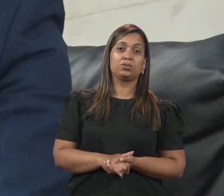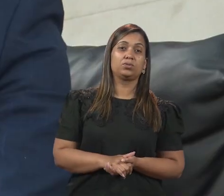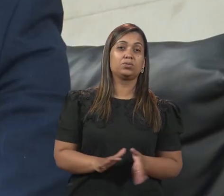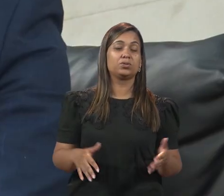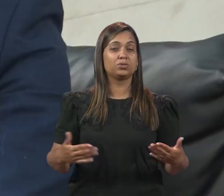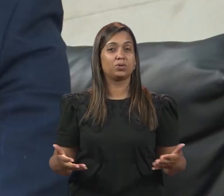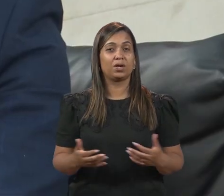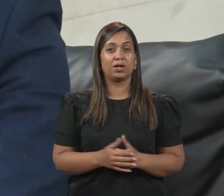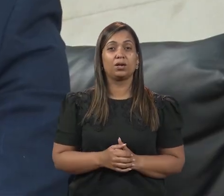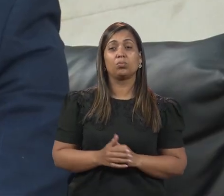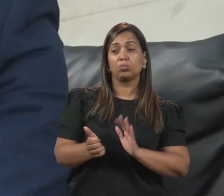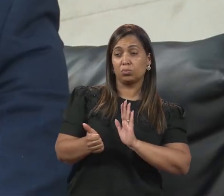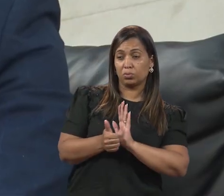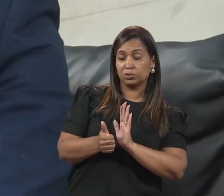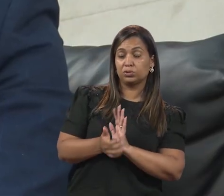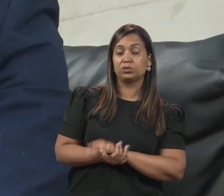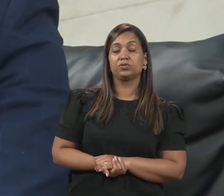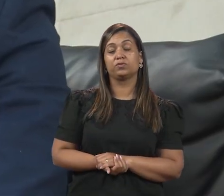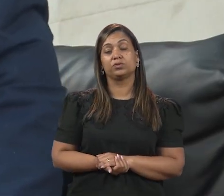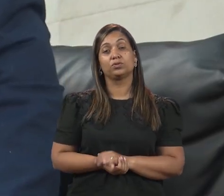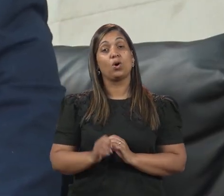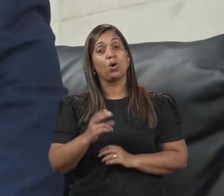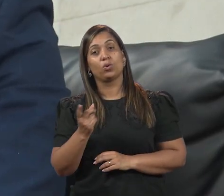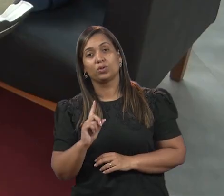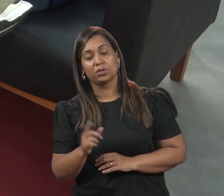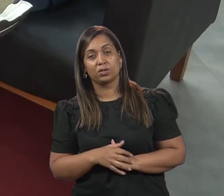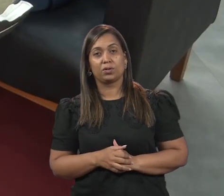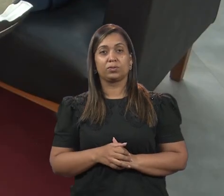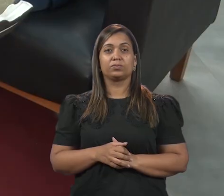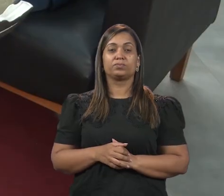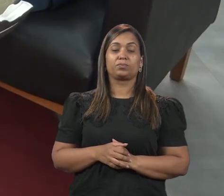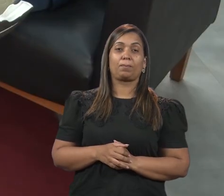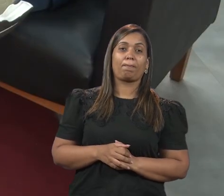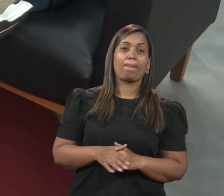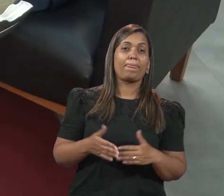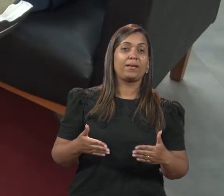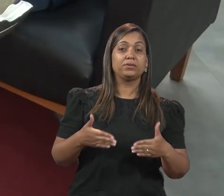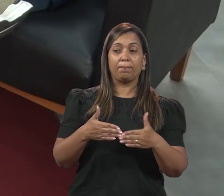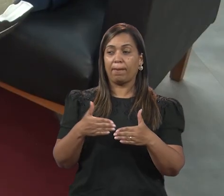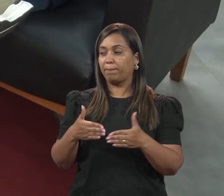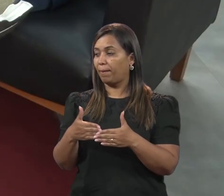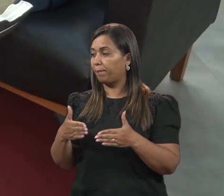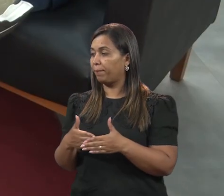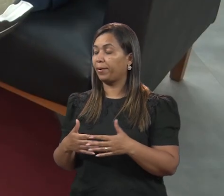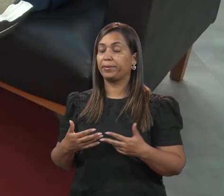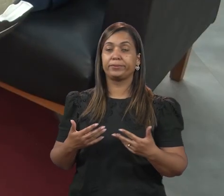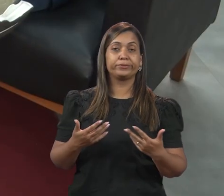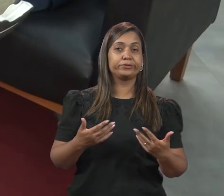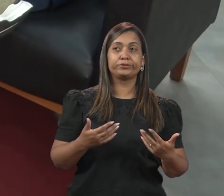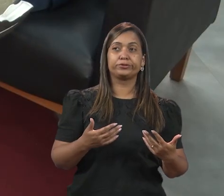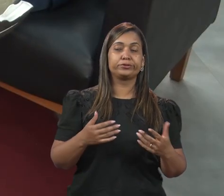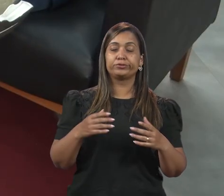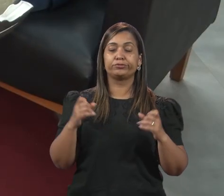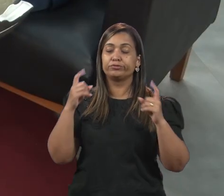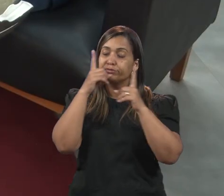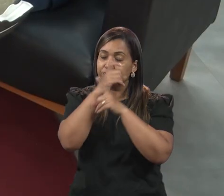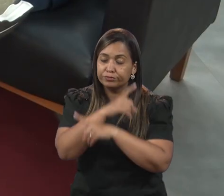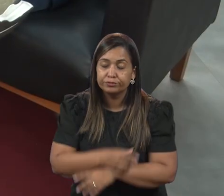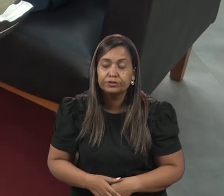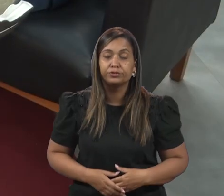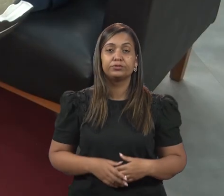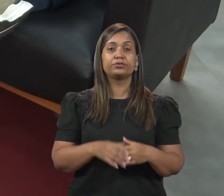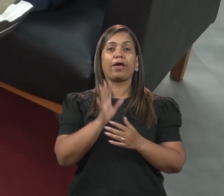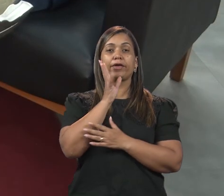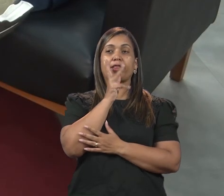elas positivas ou não, mas nós esbarramos muitas das vezes nas burocracias e as burocracias fazem com